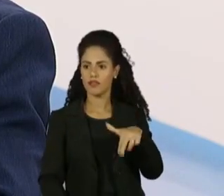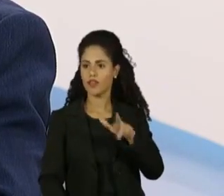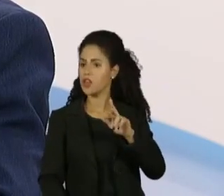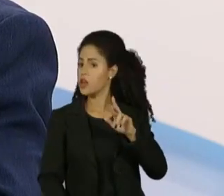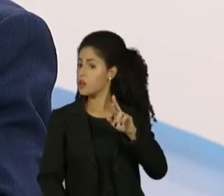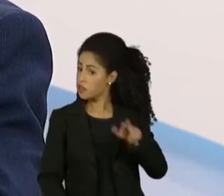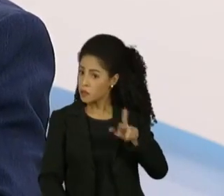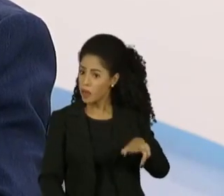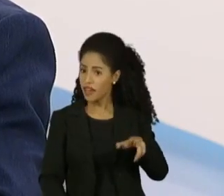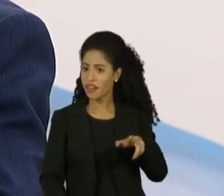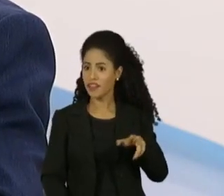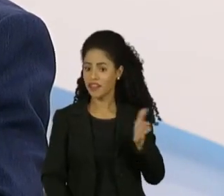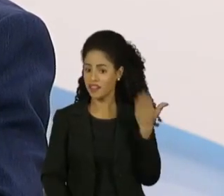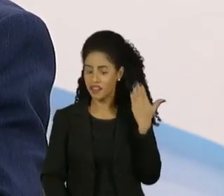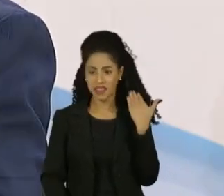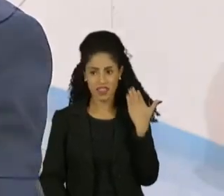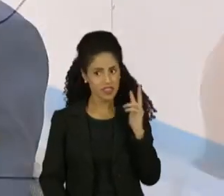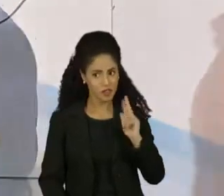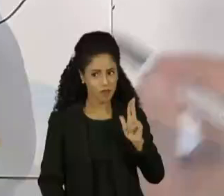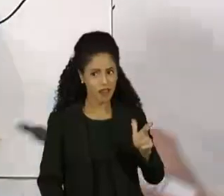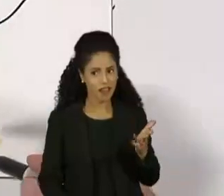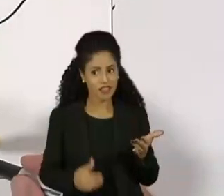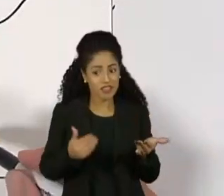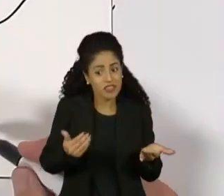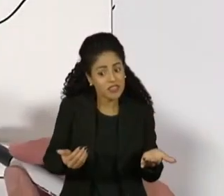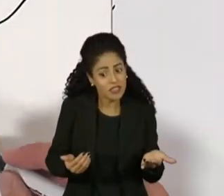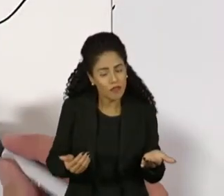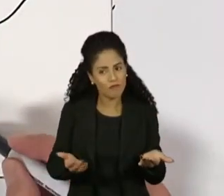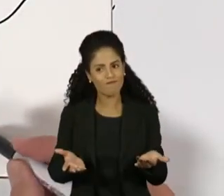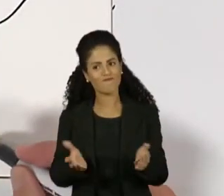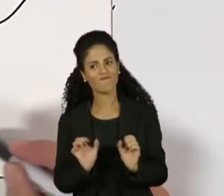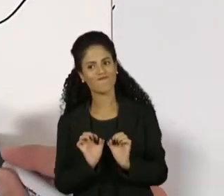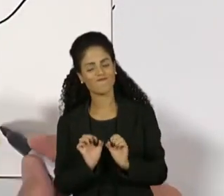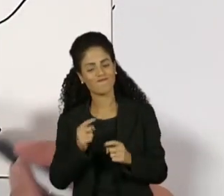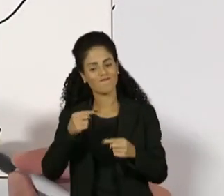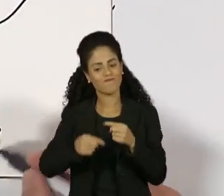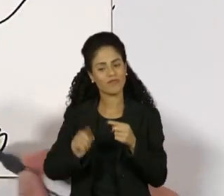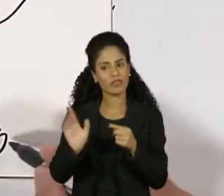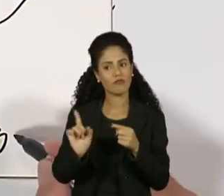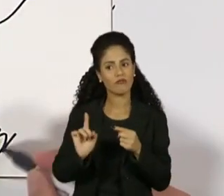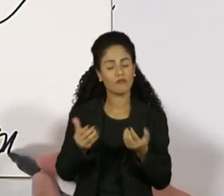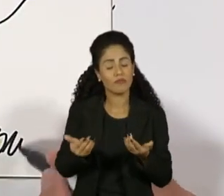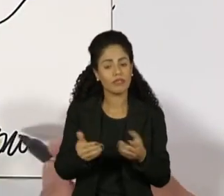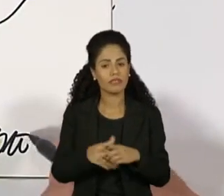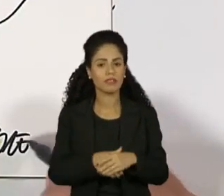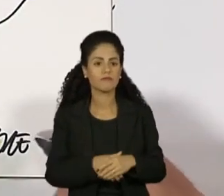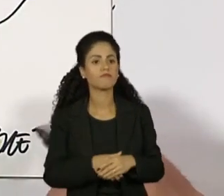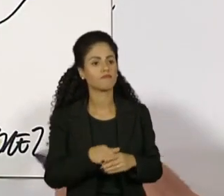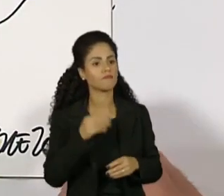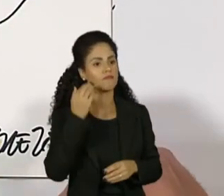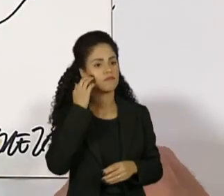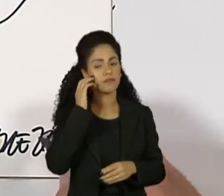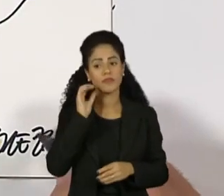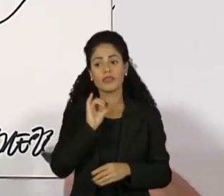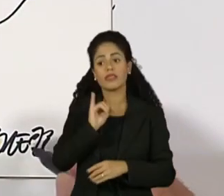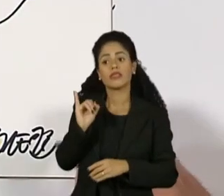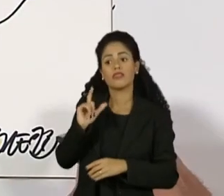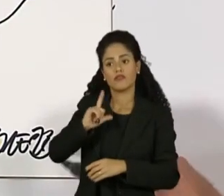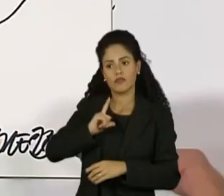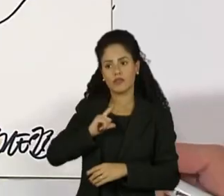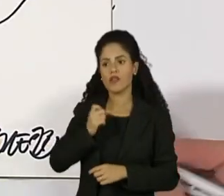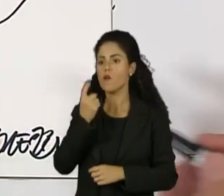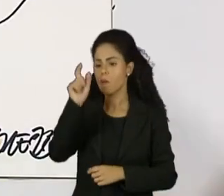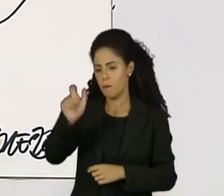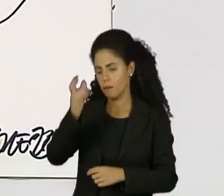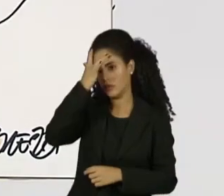diplomado e nem era diretor da ABIN. Então, se há um ilícito, me parece que não estava na esfera, a não ser que tivesse algum